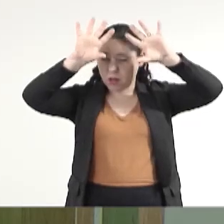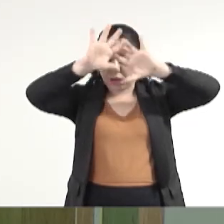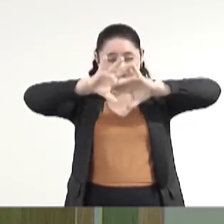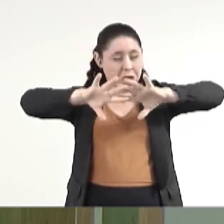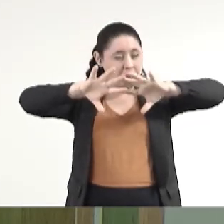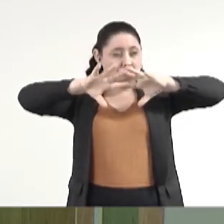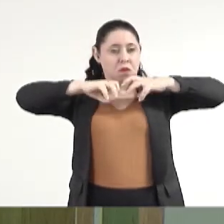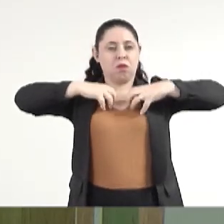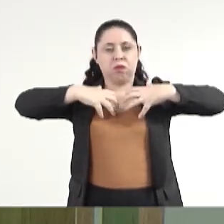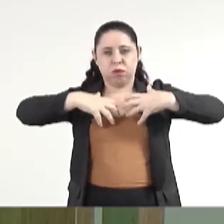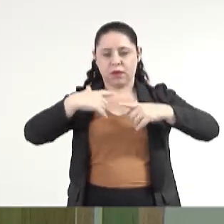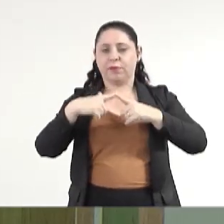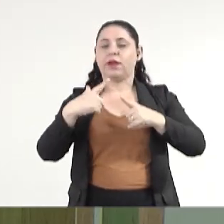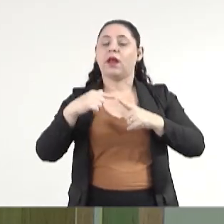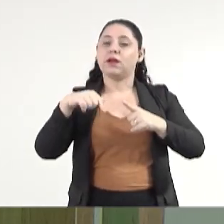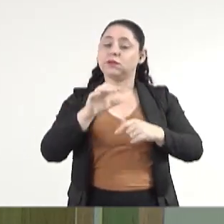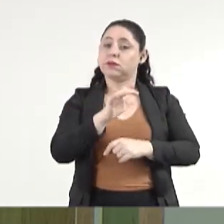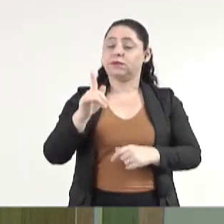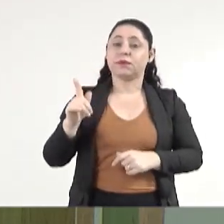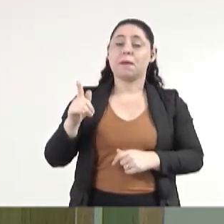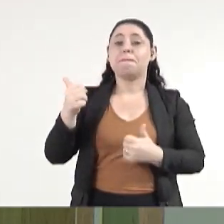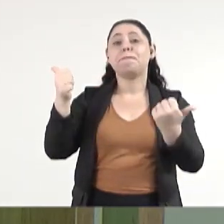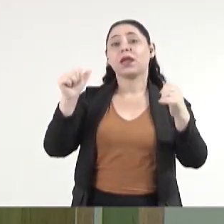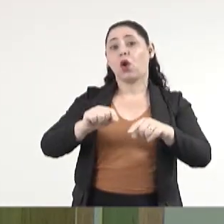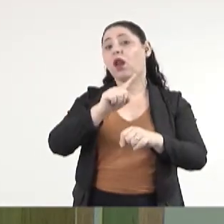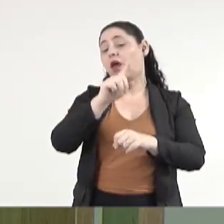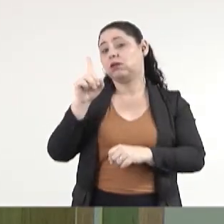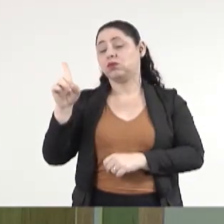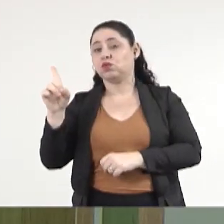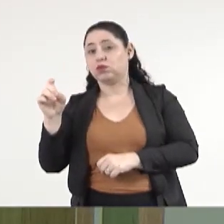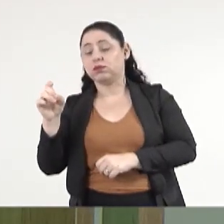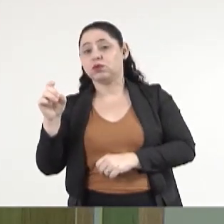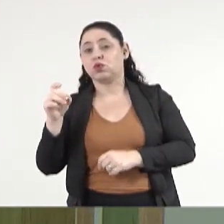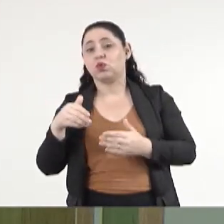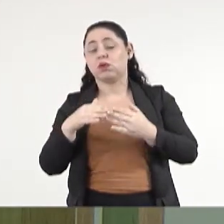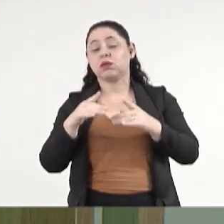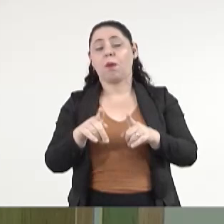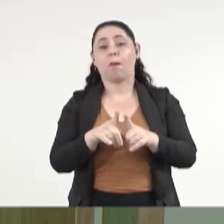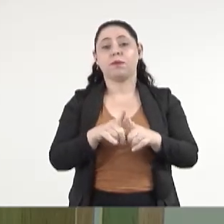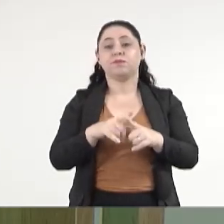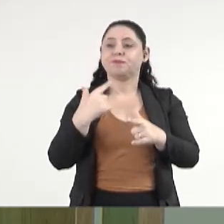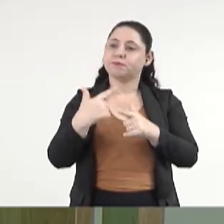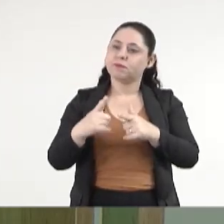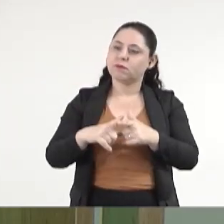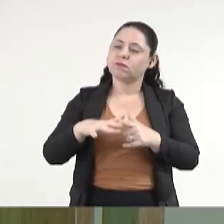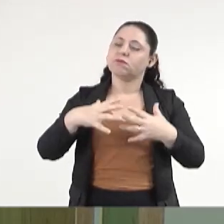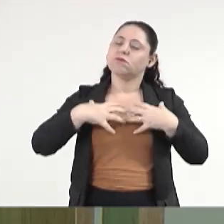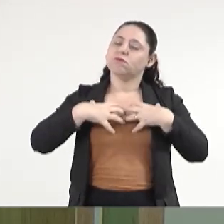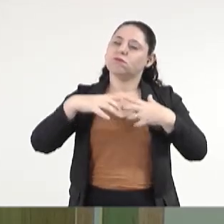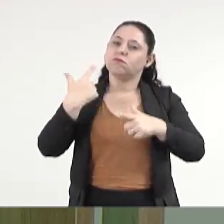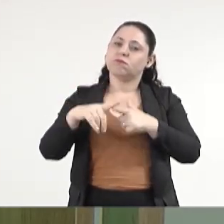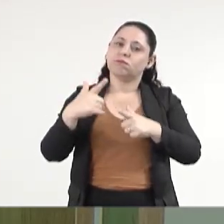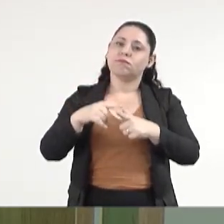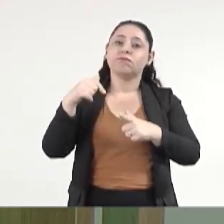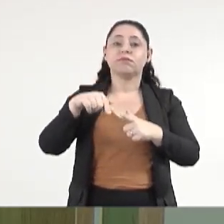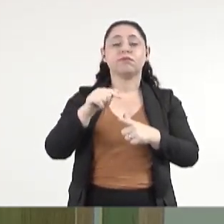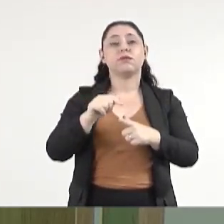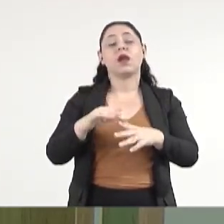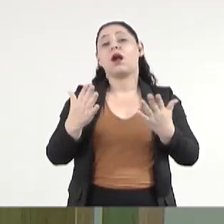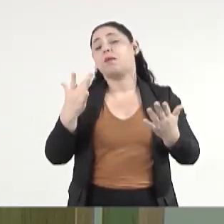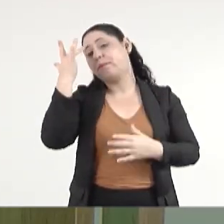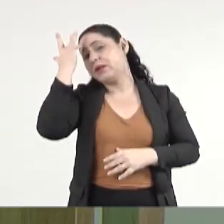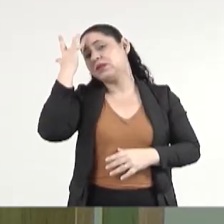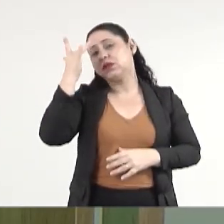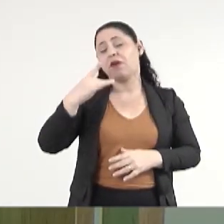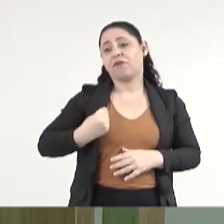aqui em Campo Grande, inclusive. Então, isso trouxe problemas respiratórios para toda a população, né? E agora